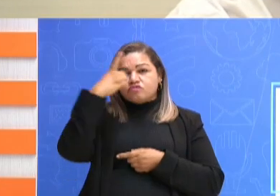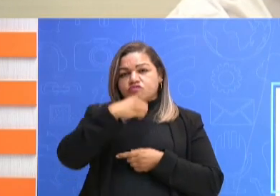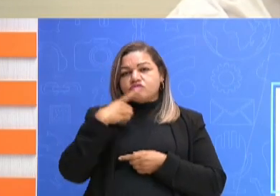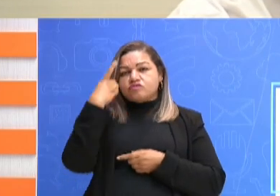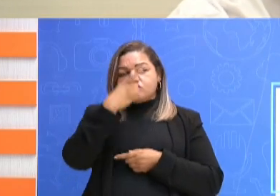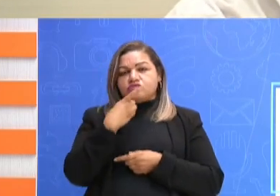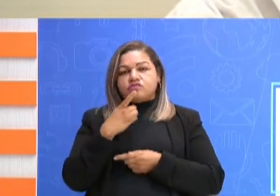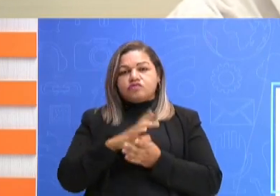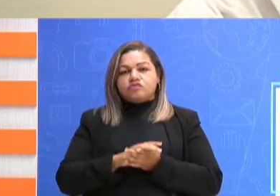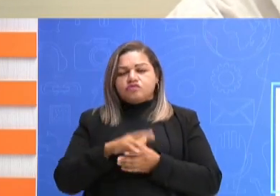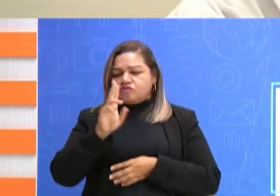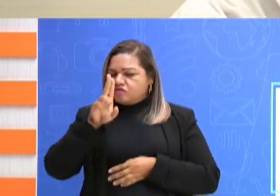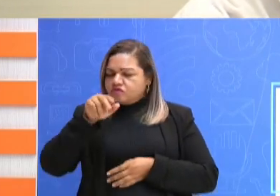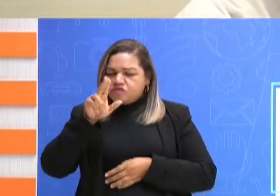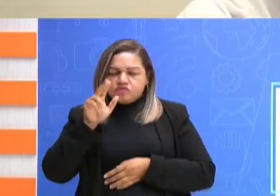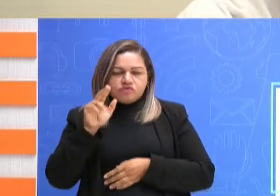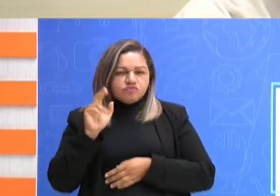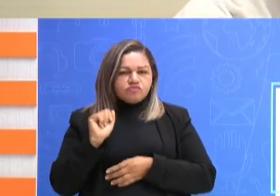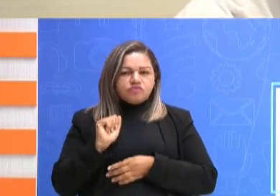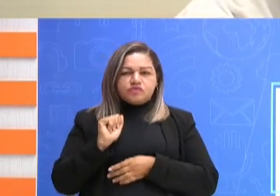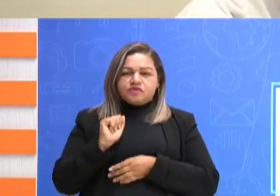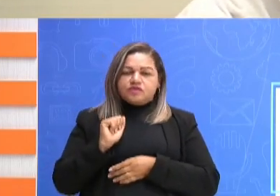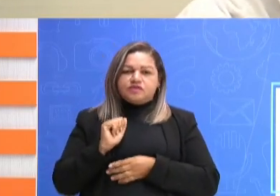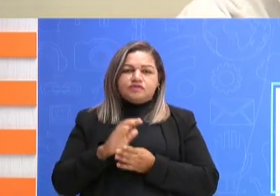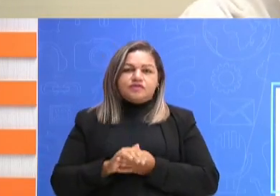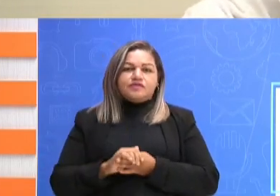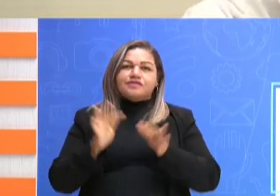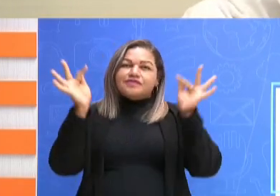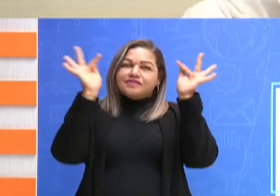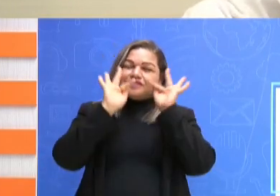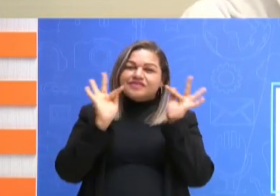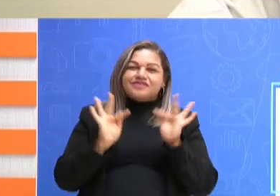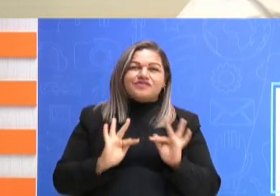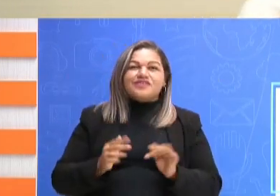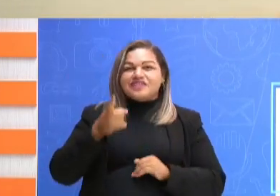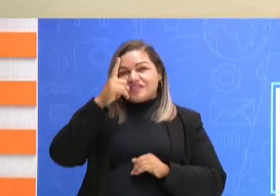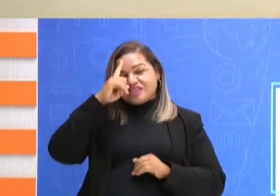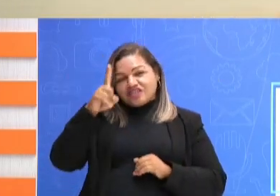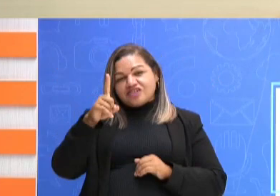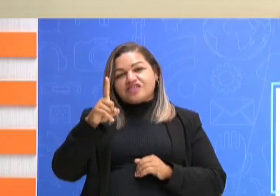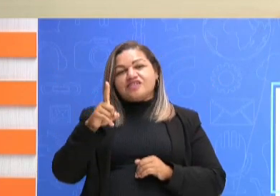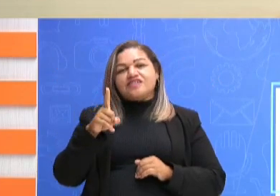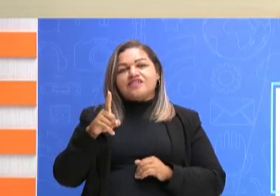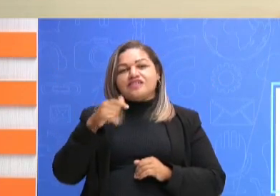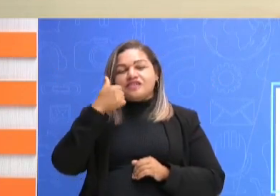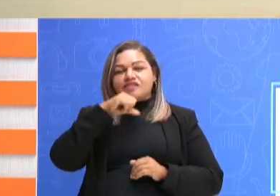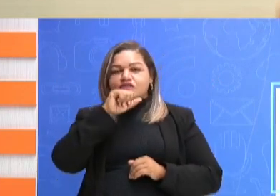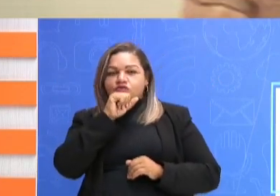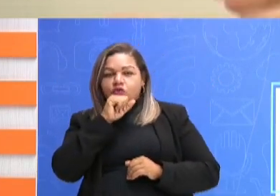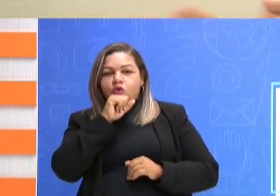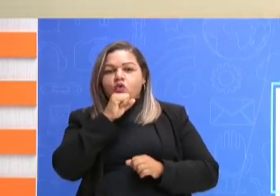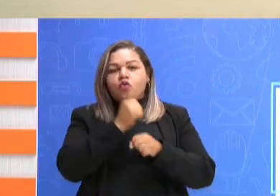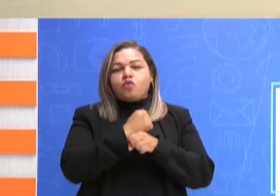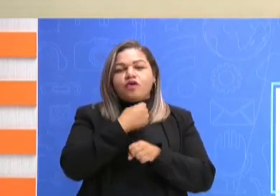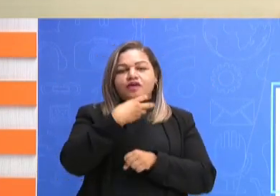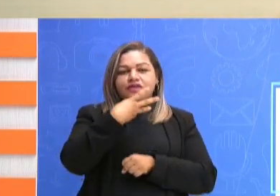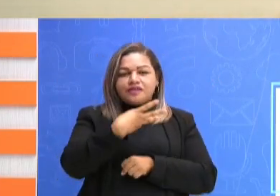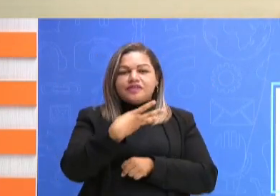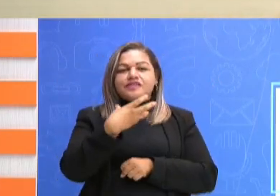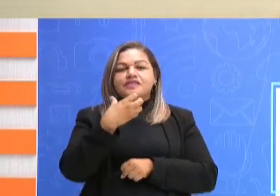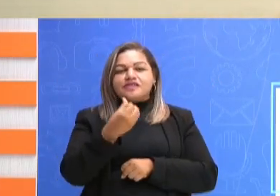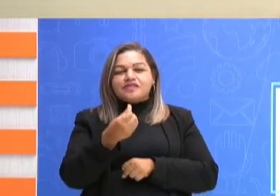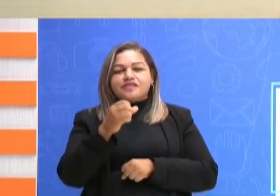dizer que nunca é tarde para se dizer Feliz Dia das Mães. Que o ano tem 365